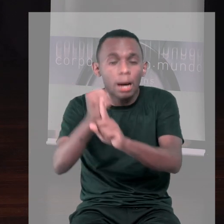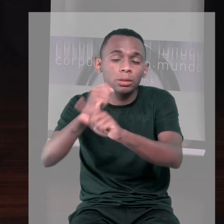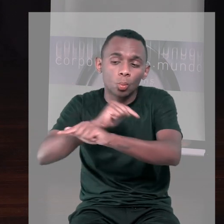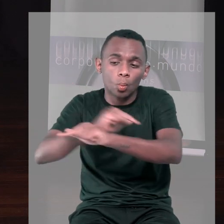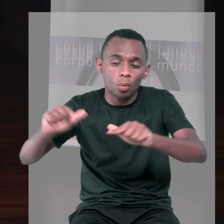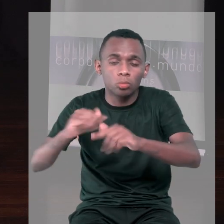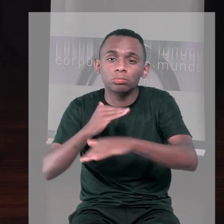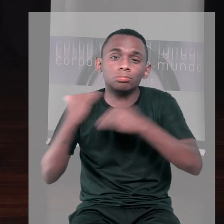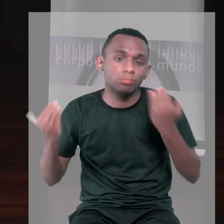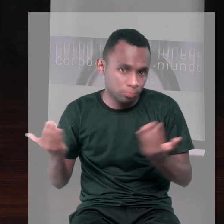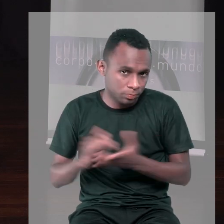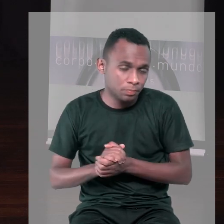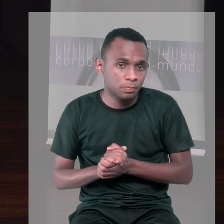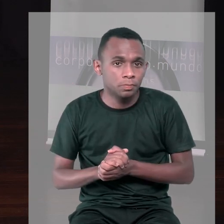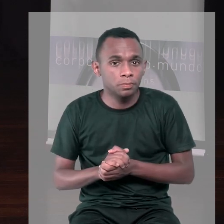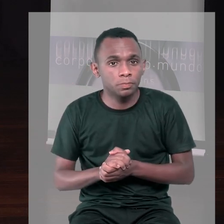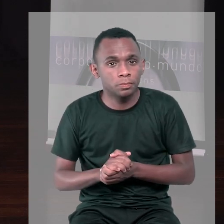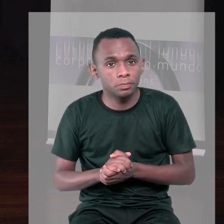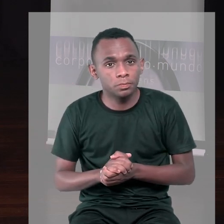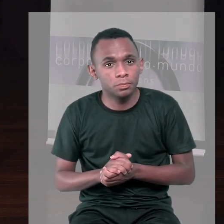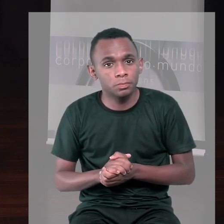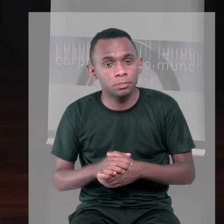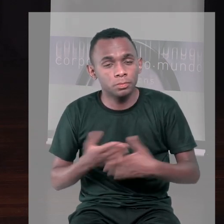extermínio, sobretudo Auschwitz.